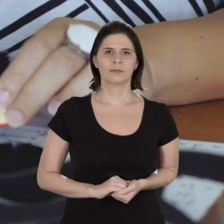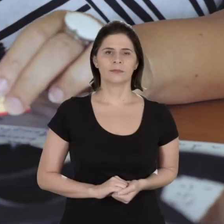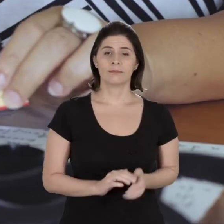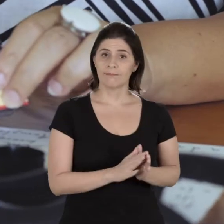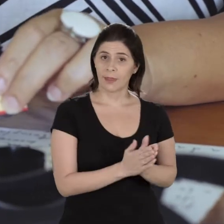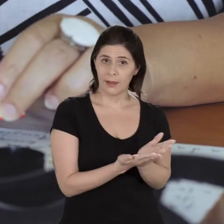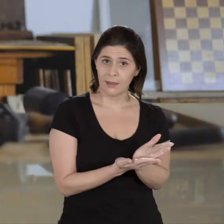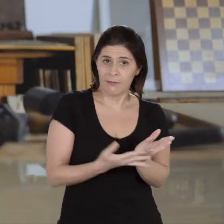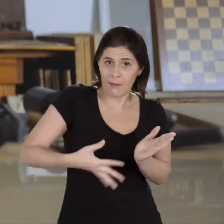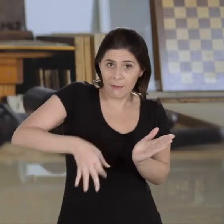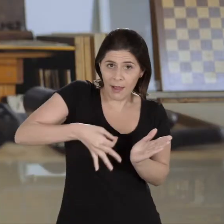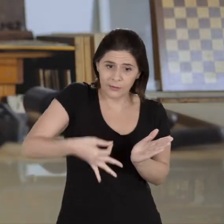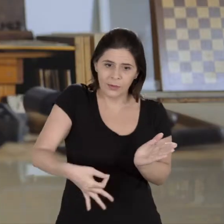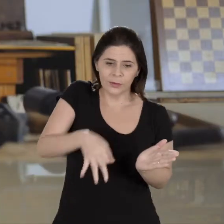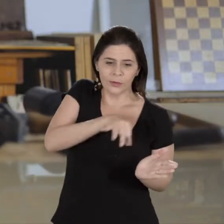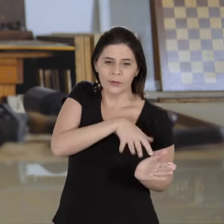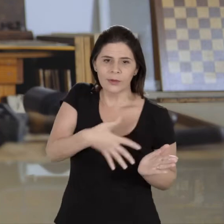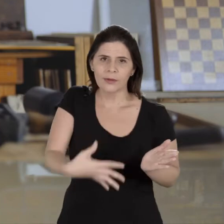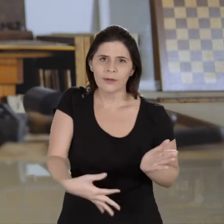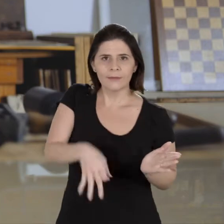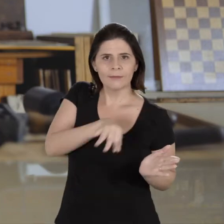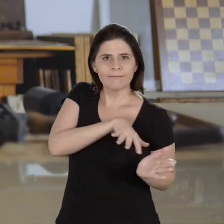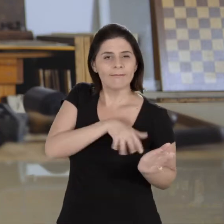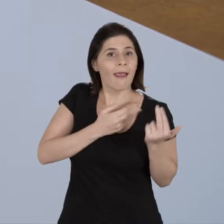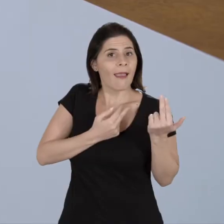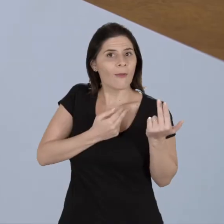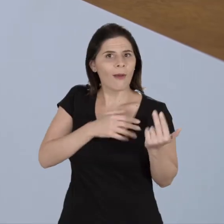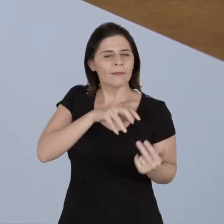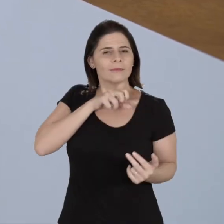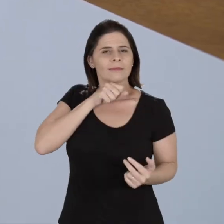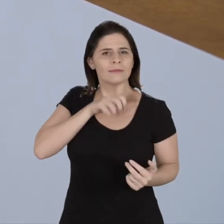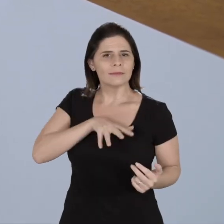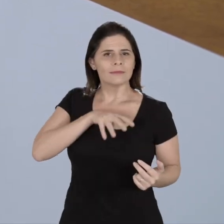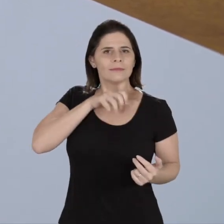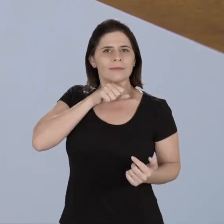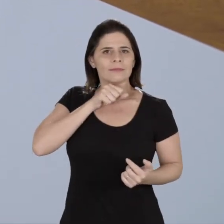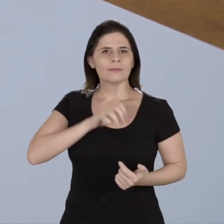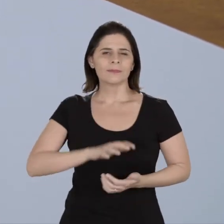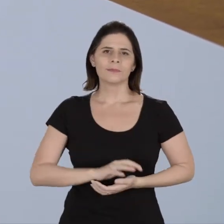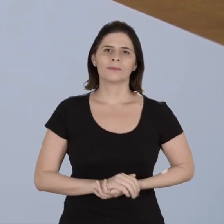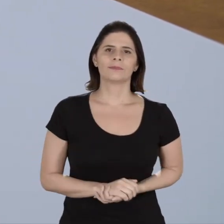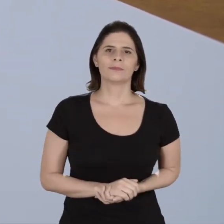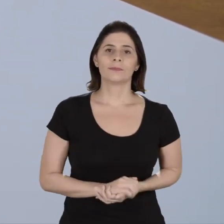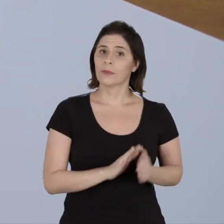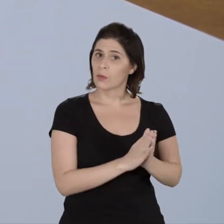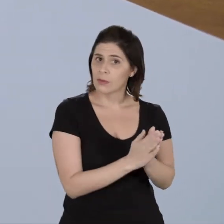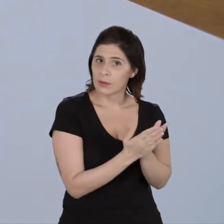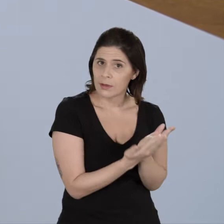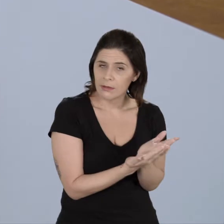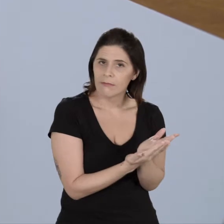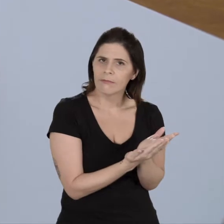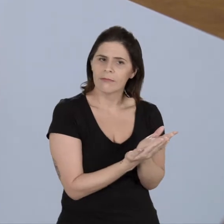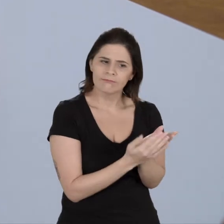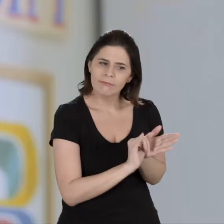virar a página, para mim, é quase como a nossa respiração, assim. O livro, ele carrega